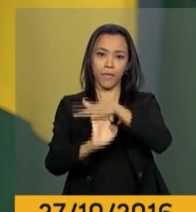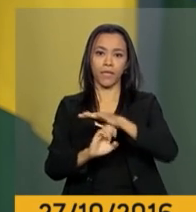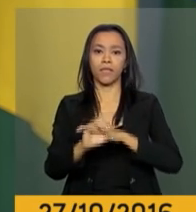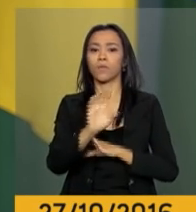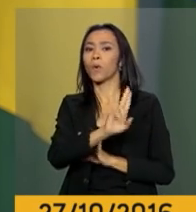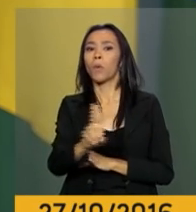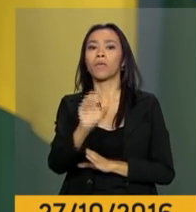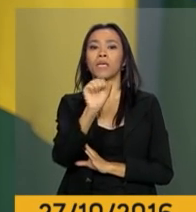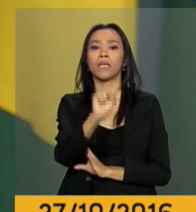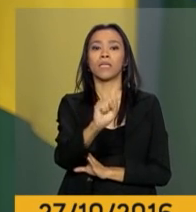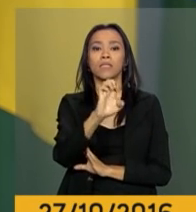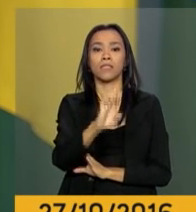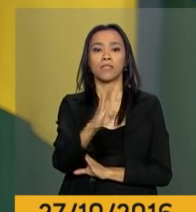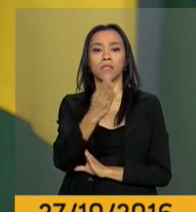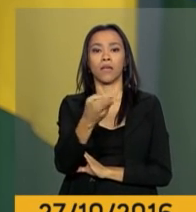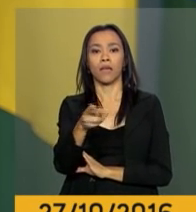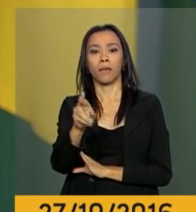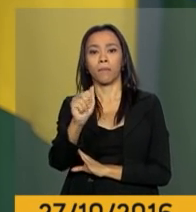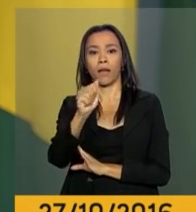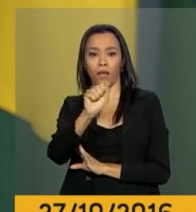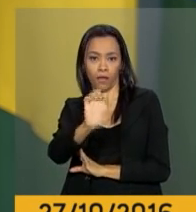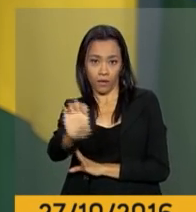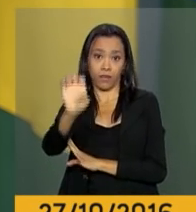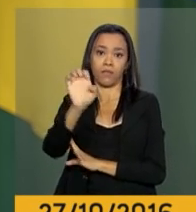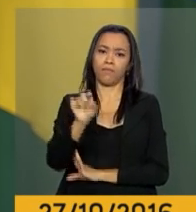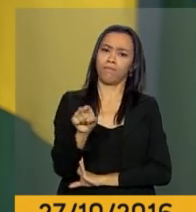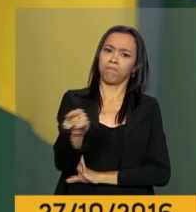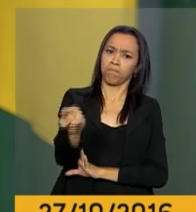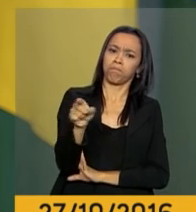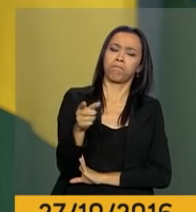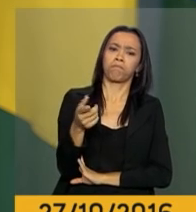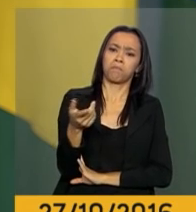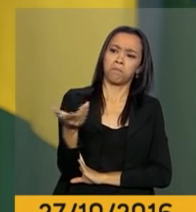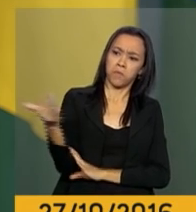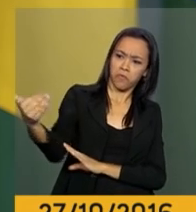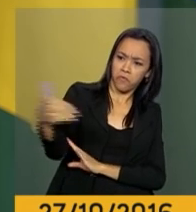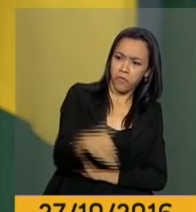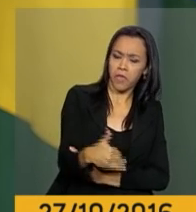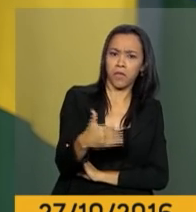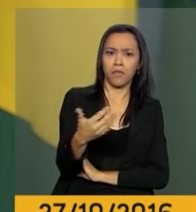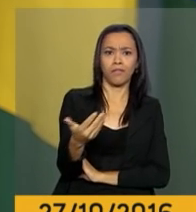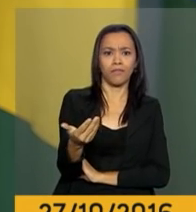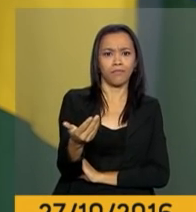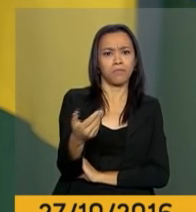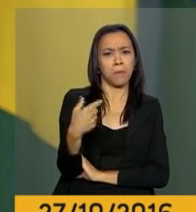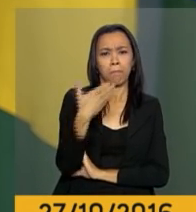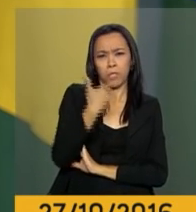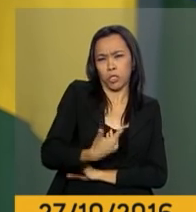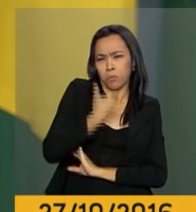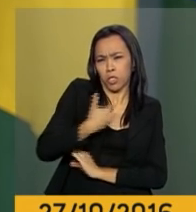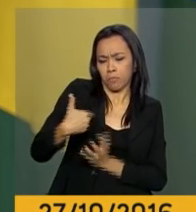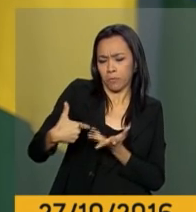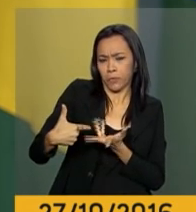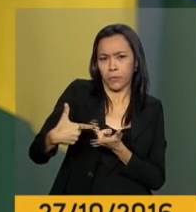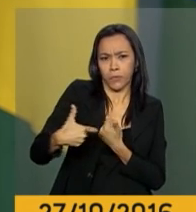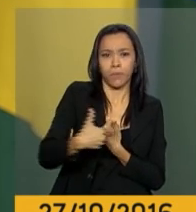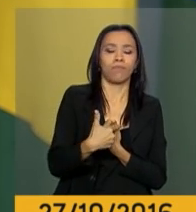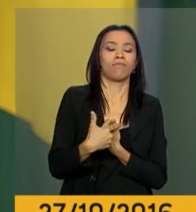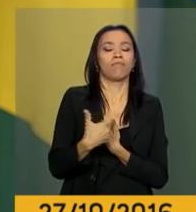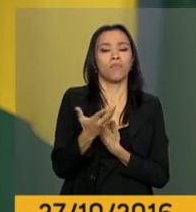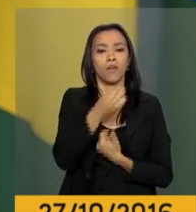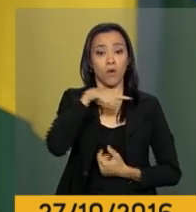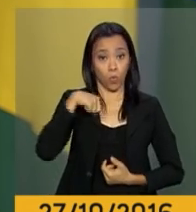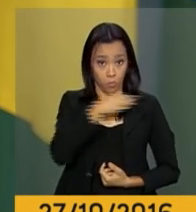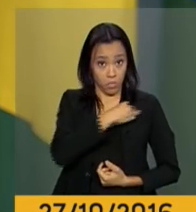fez, não é? E eu ouvi que vieram ainda várias novas reivindicações. O nosso ministro